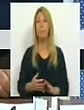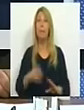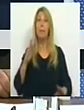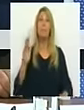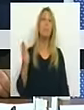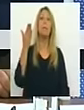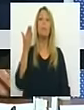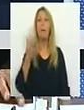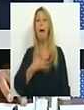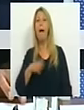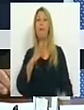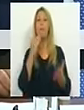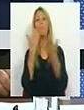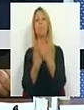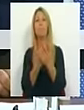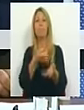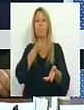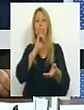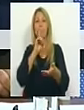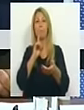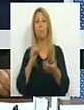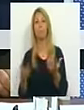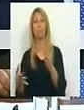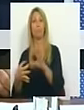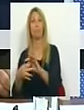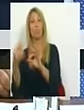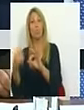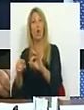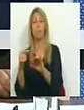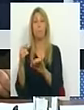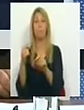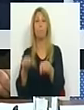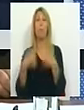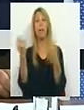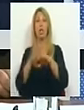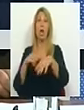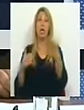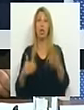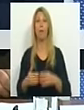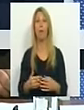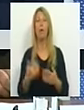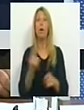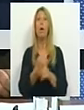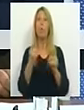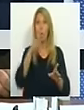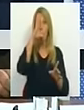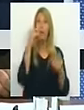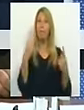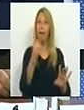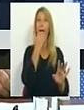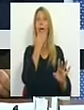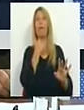pretende calar e servir os partidos à esquerda, porque este Governo tem a feliz circunstância de